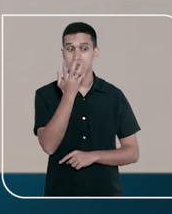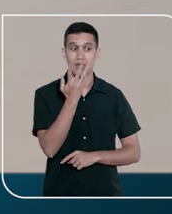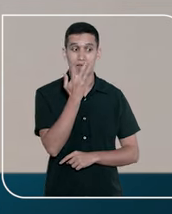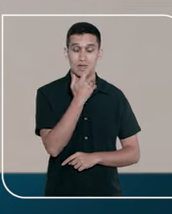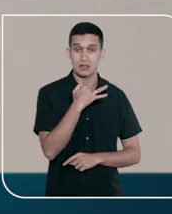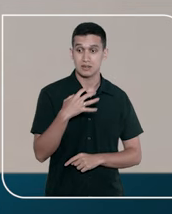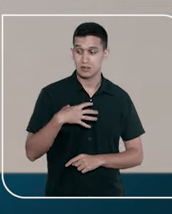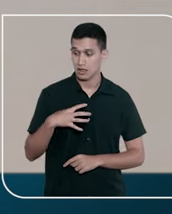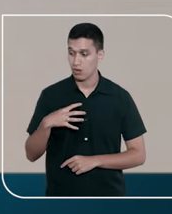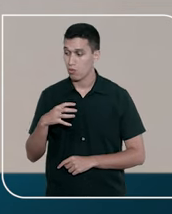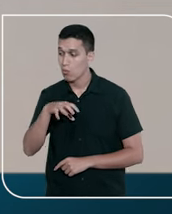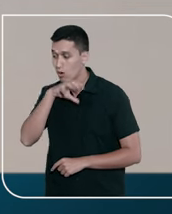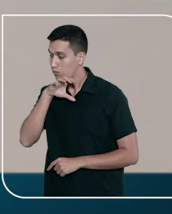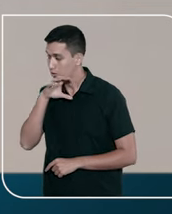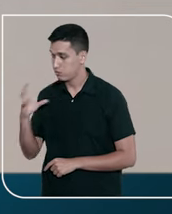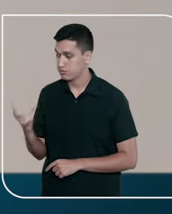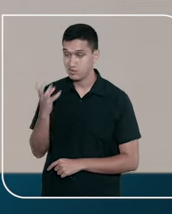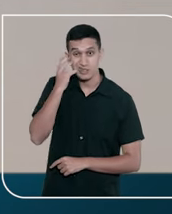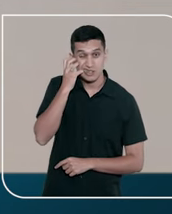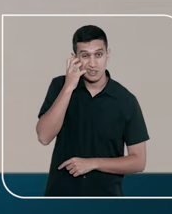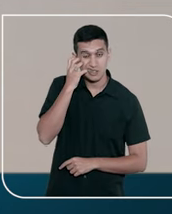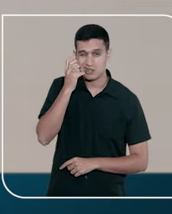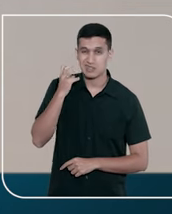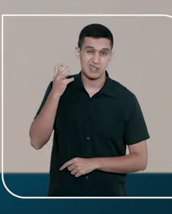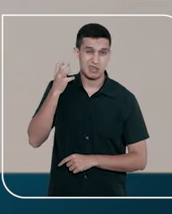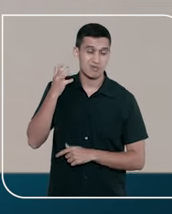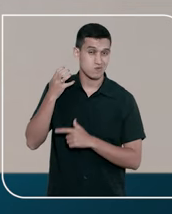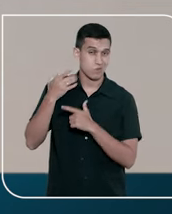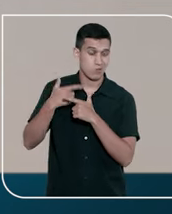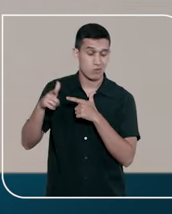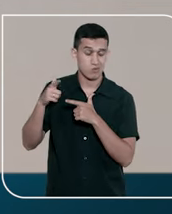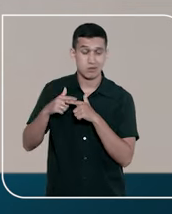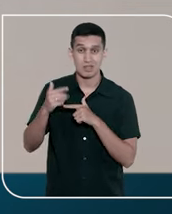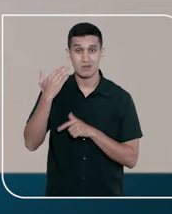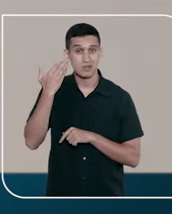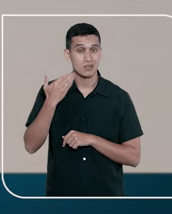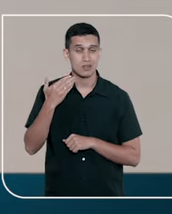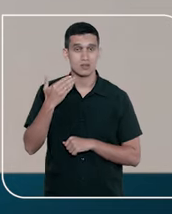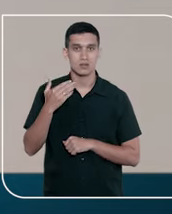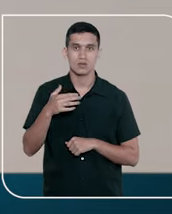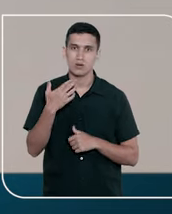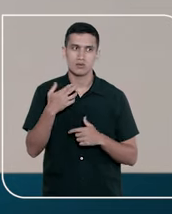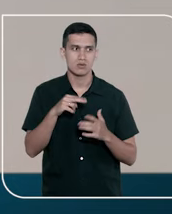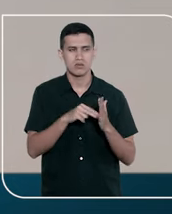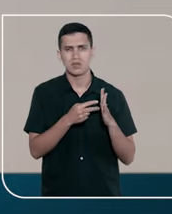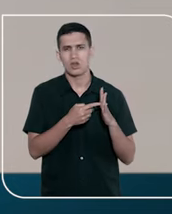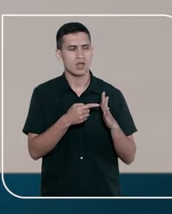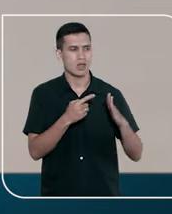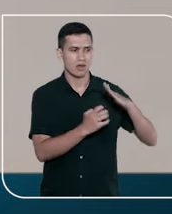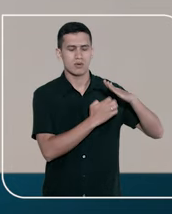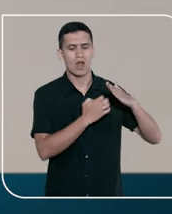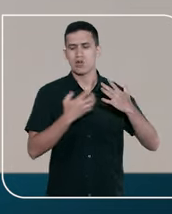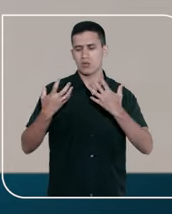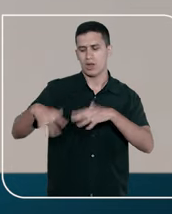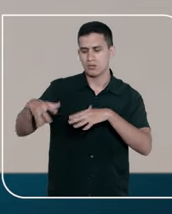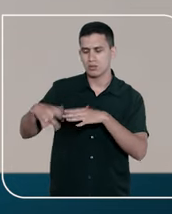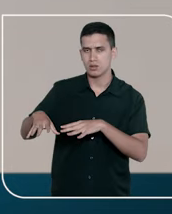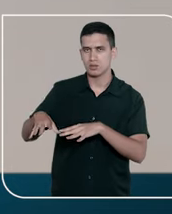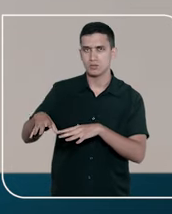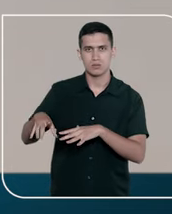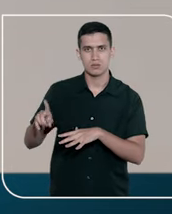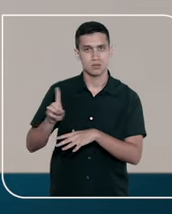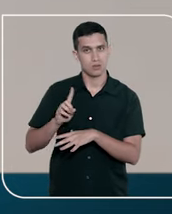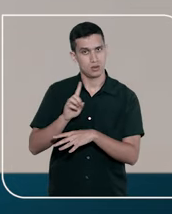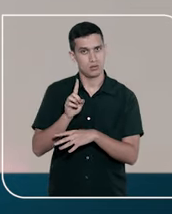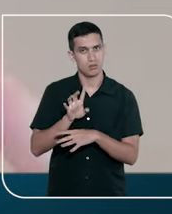pela mordida de um animal, né? Então, não se trata de não querer transportar animais dentro da aeronave, mas